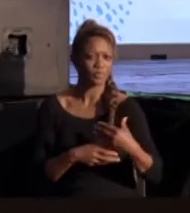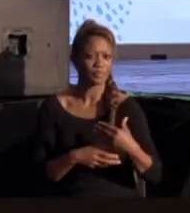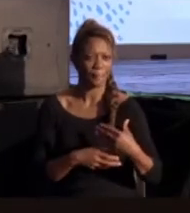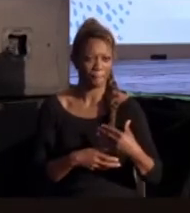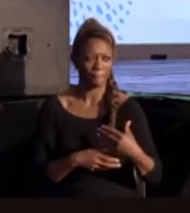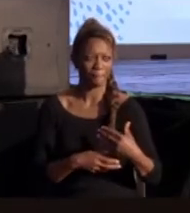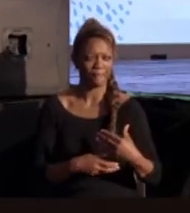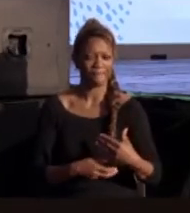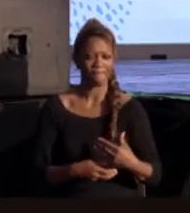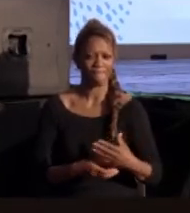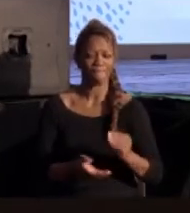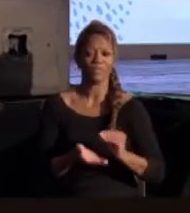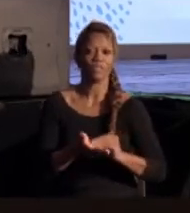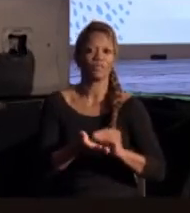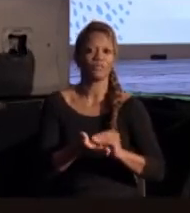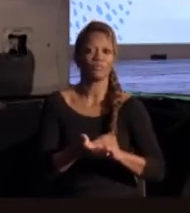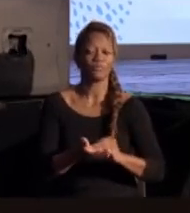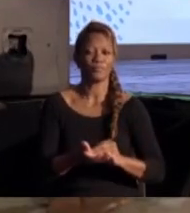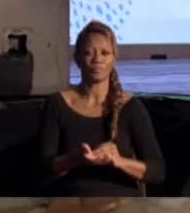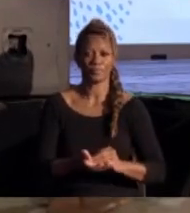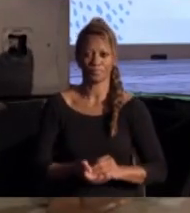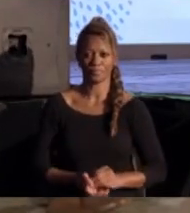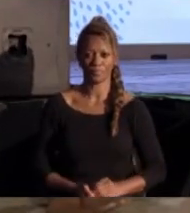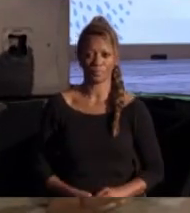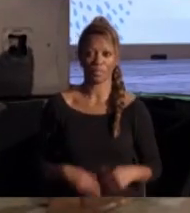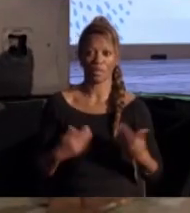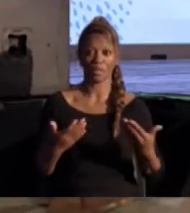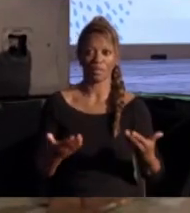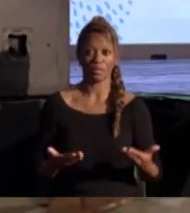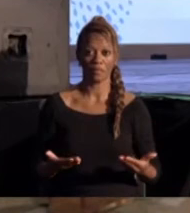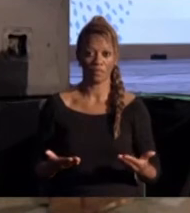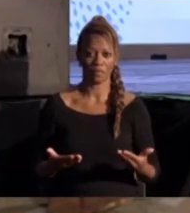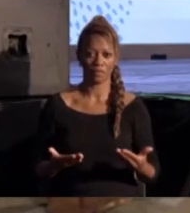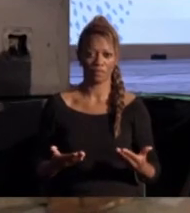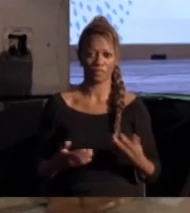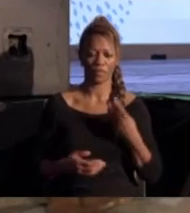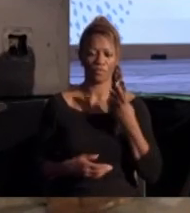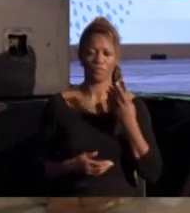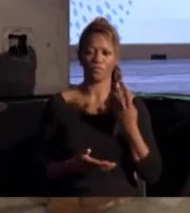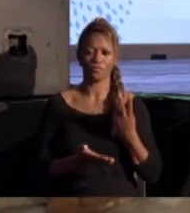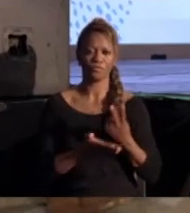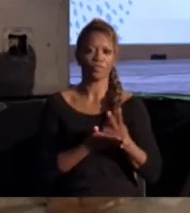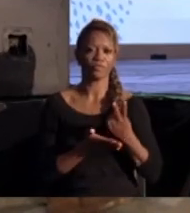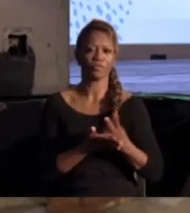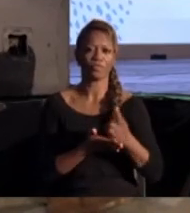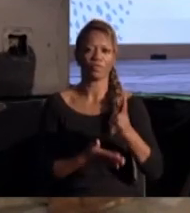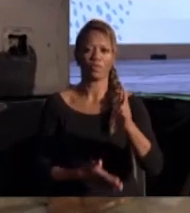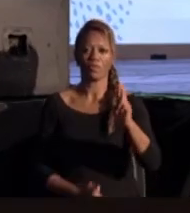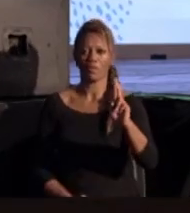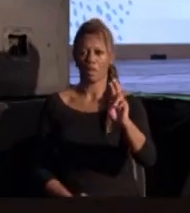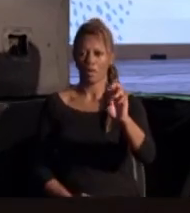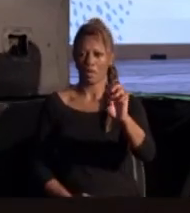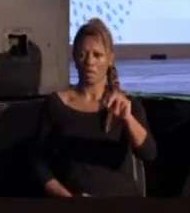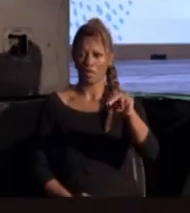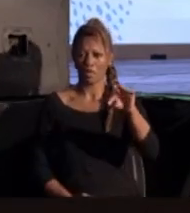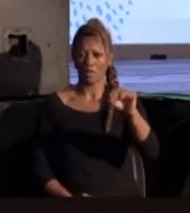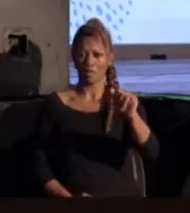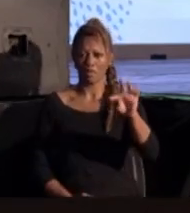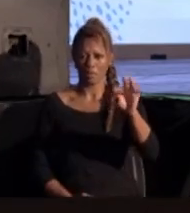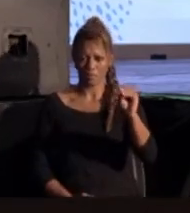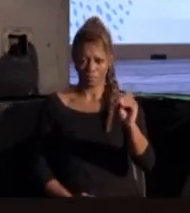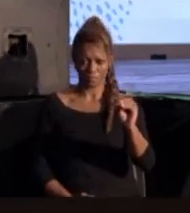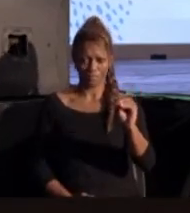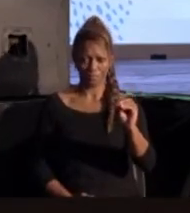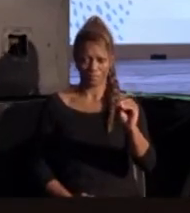a olhar essa boca de um outro lugar, né, professor? Então, eu vou passar a palavra para o Renato, para o